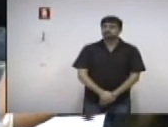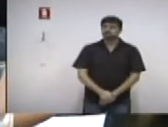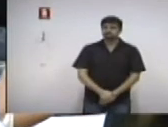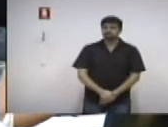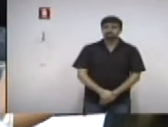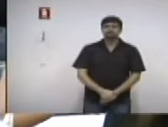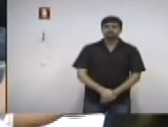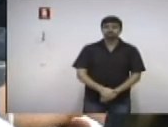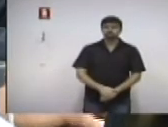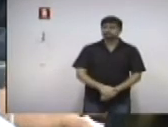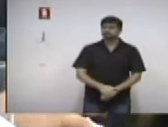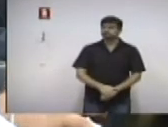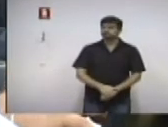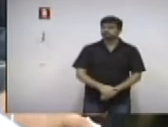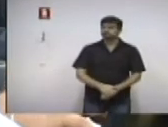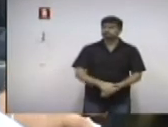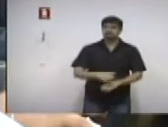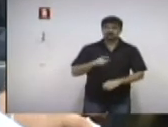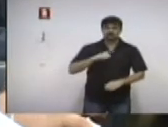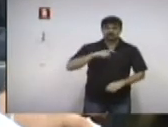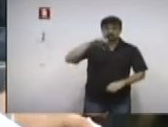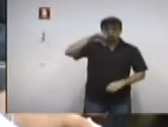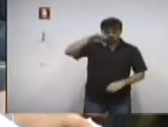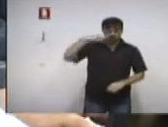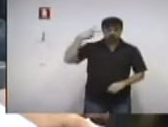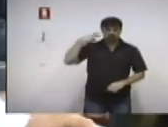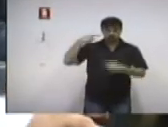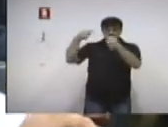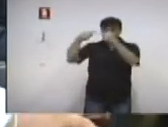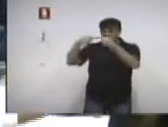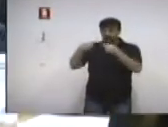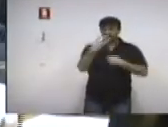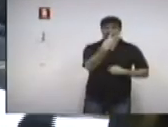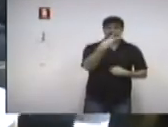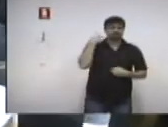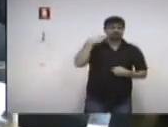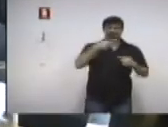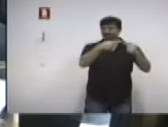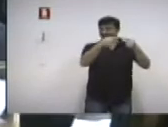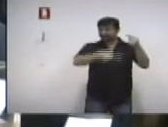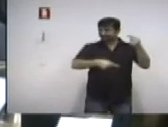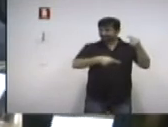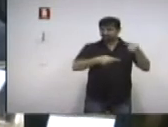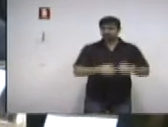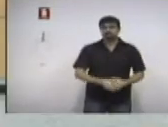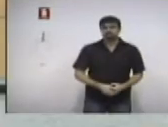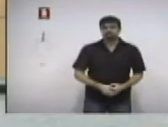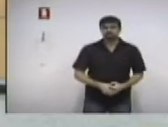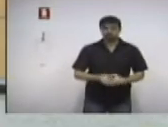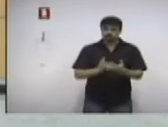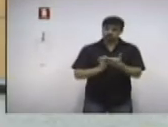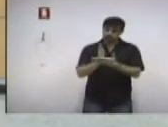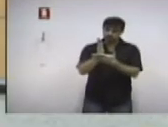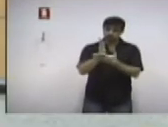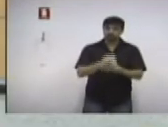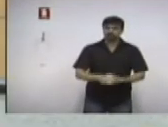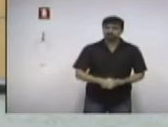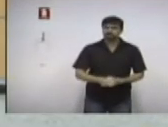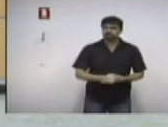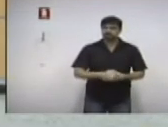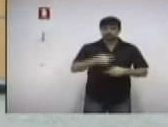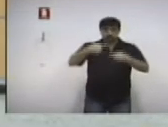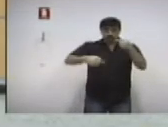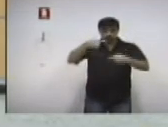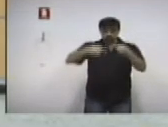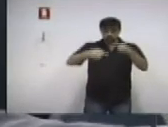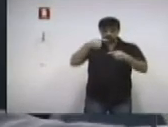o projeto foi aprovado por 10 votos favoráveis quatro votos contrários a primeira discussão do projeto